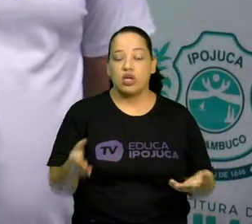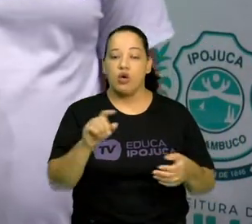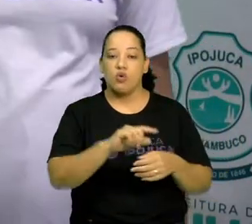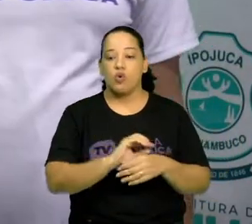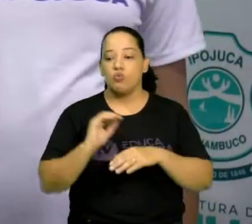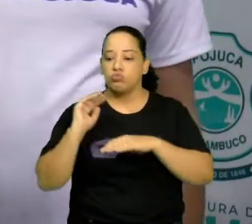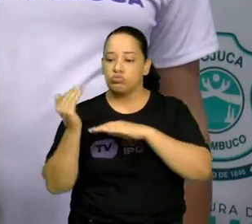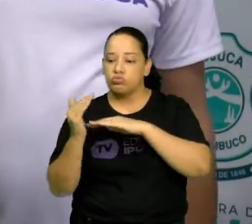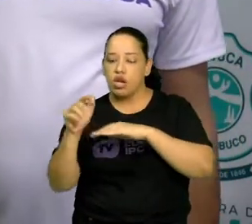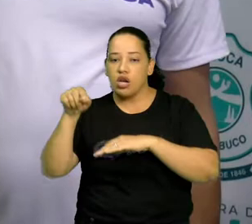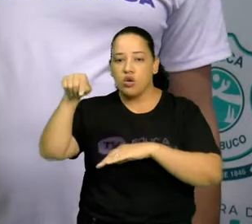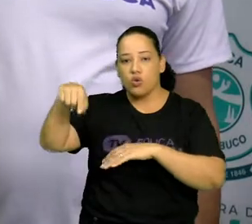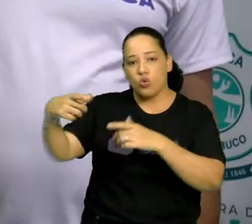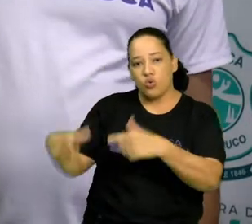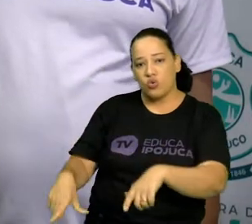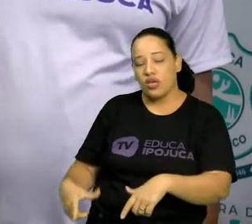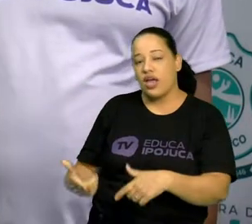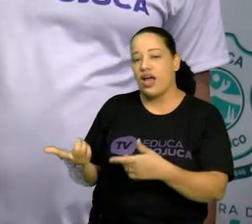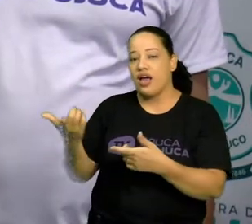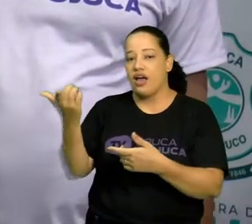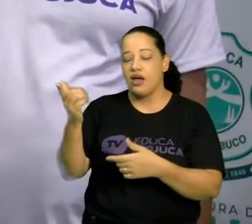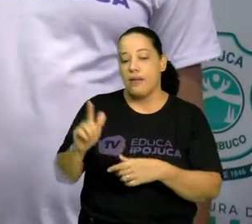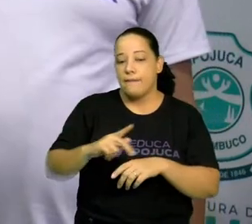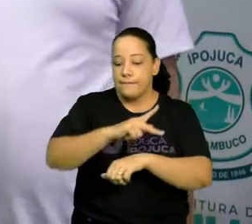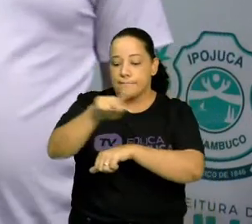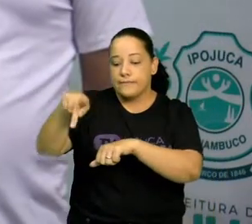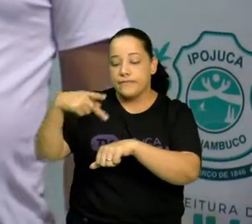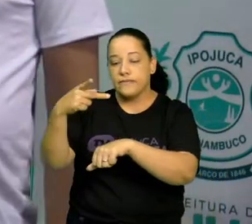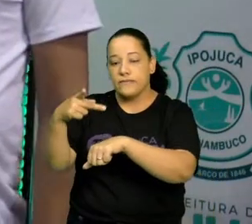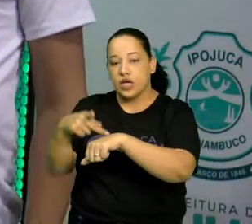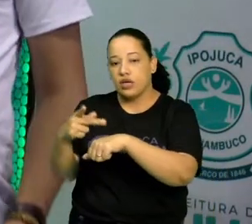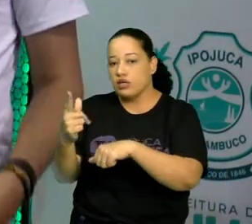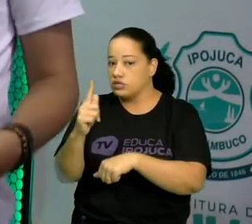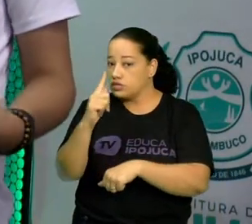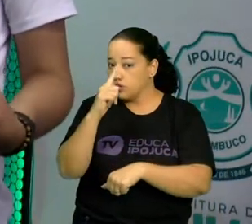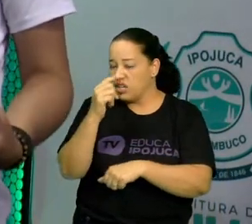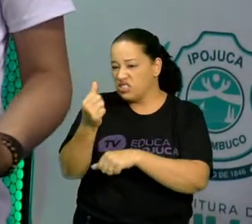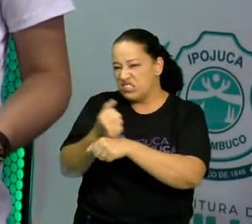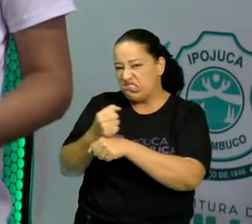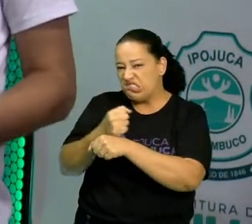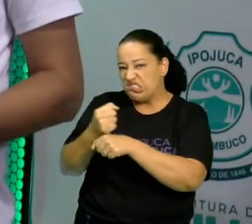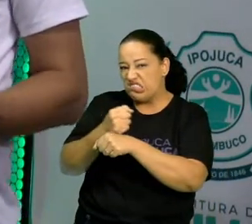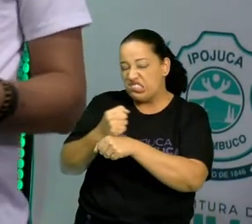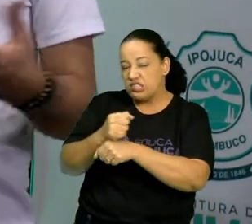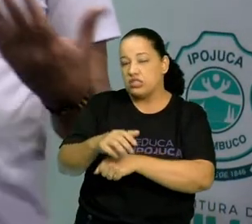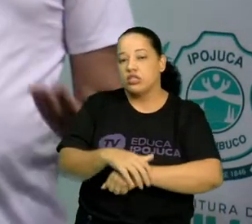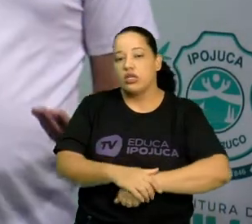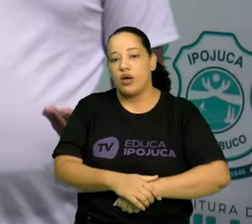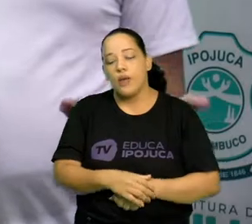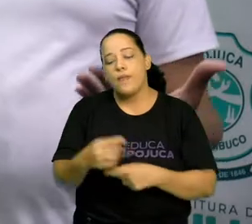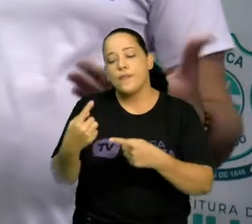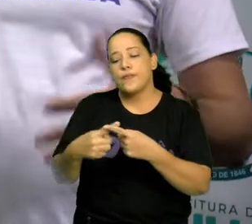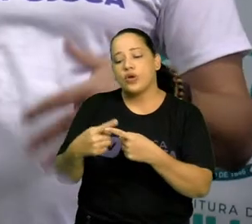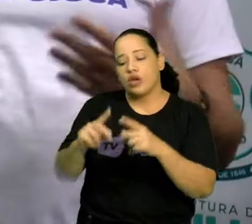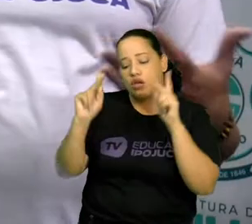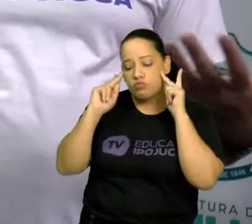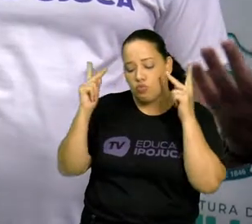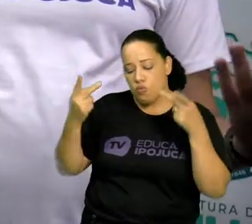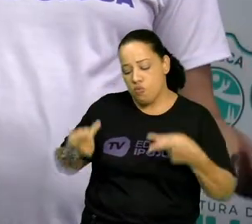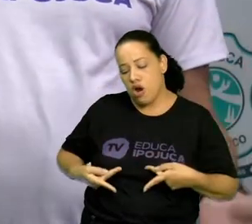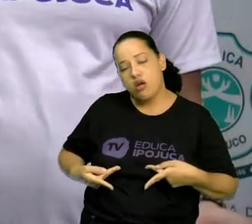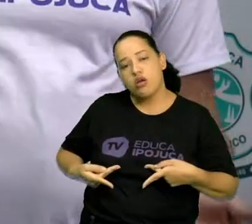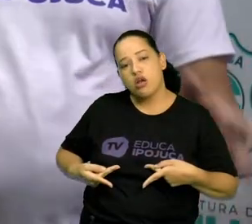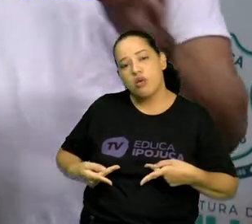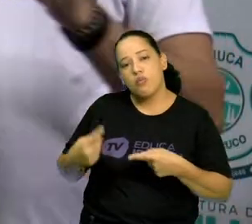surge na Grécia Antiga, lá atrás. Ele é uma arte humana. Por que ele é uma arte humana? Porque ele foi